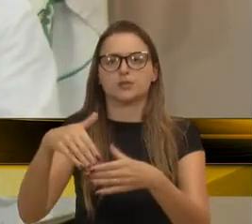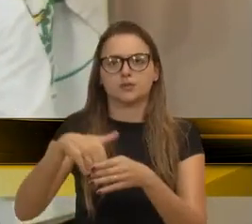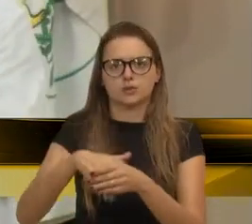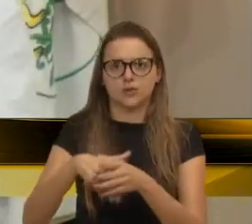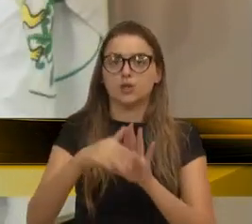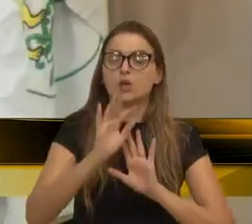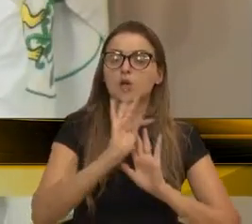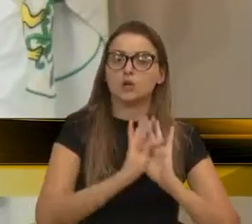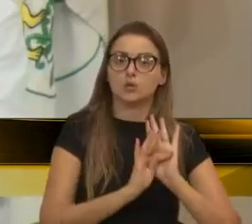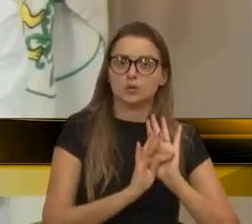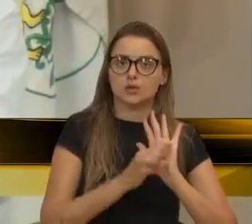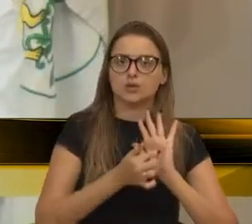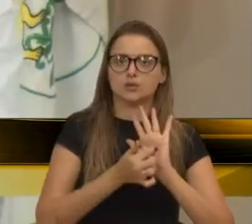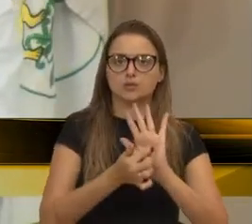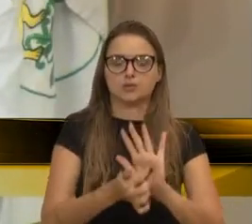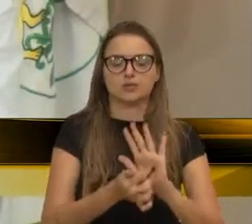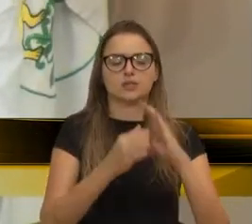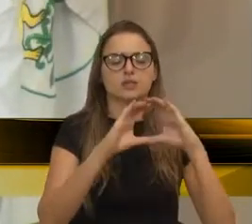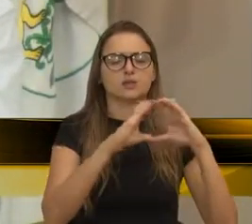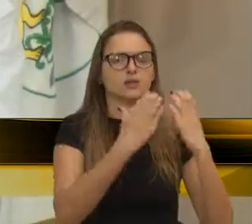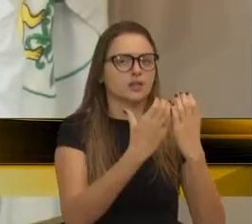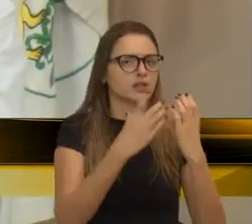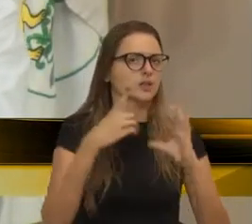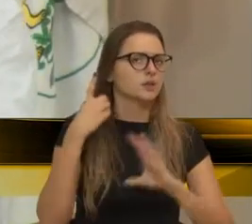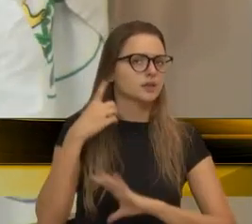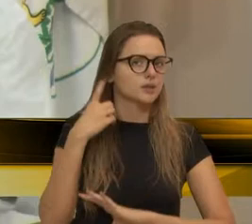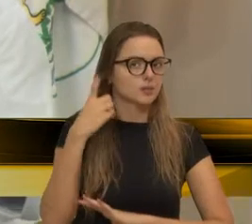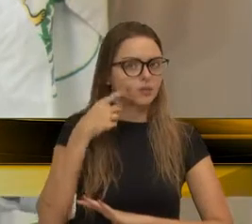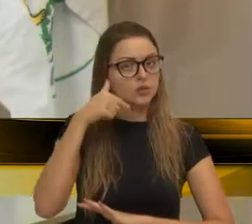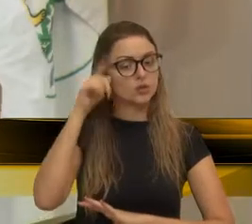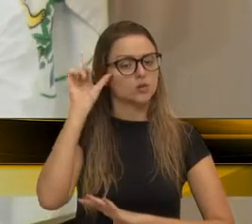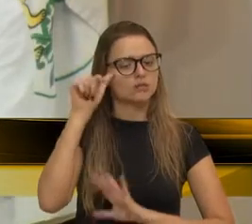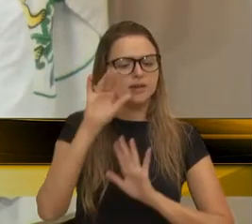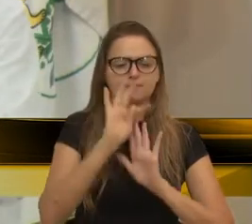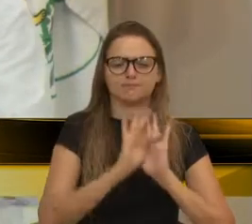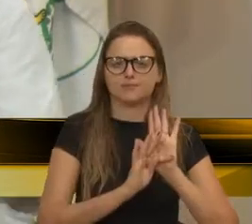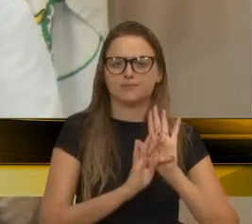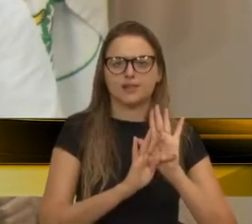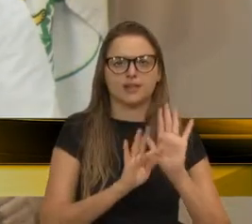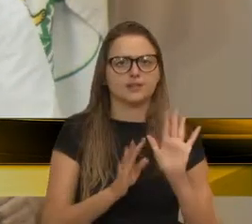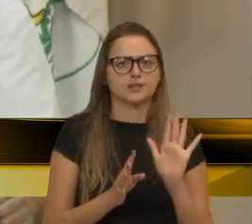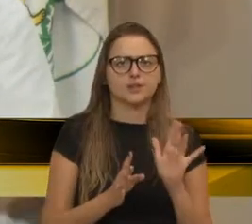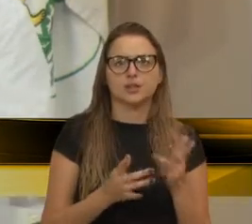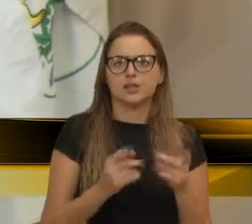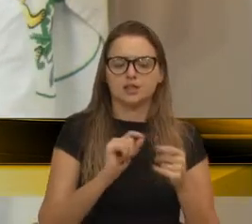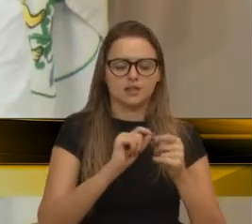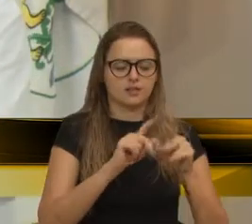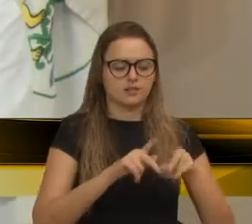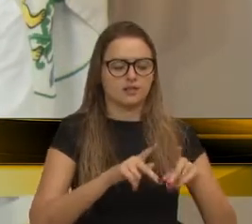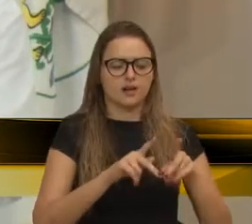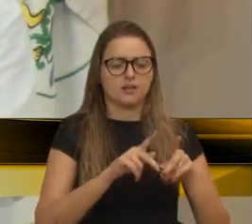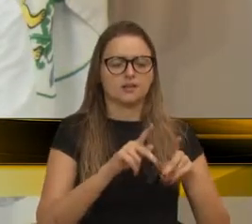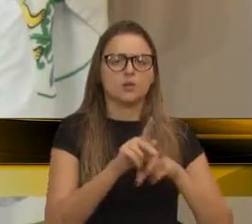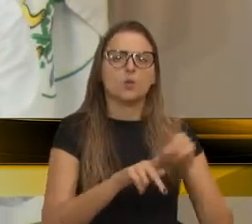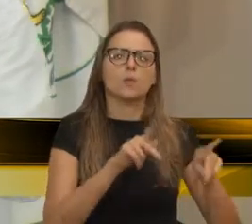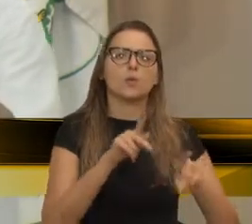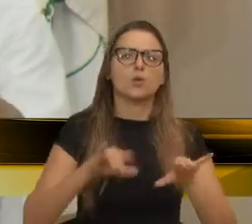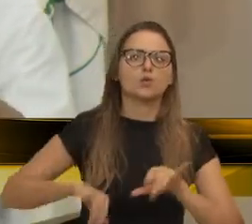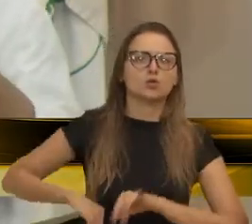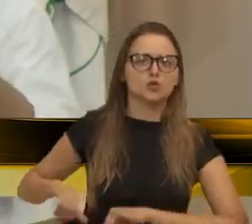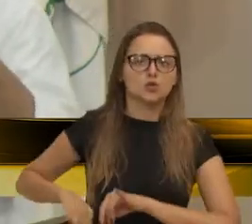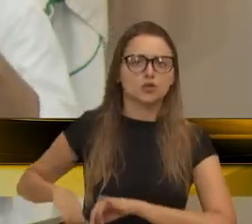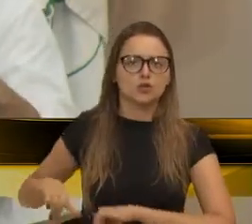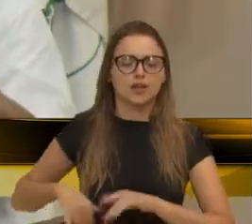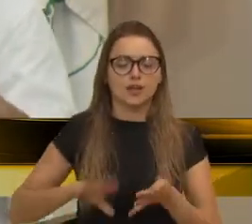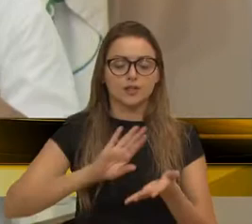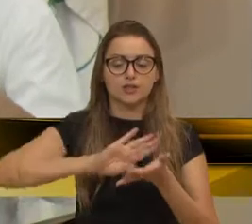texto apresentado ontem na Câmara dos Deputados é um texto que maltrata o povo, que retira direitos e faz